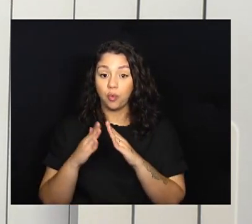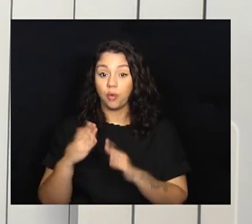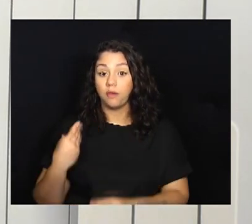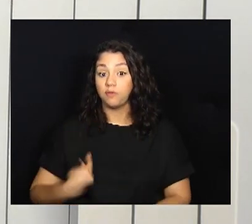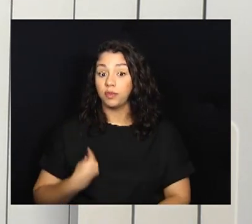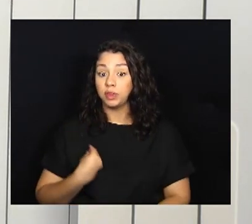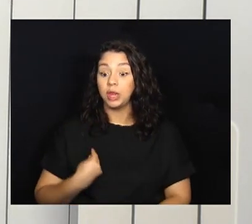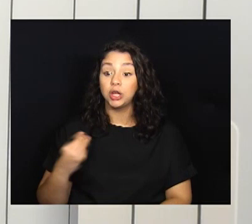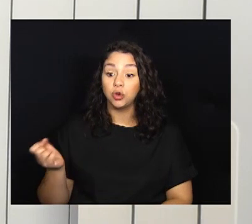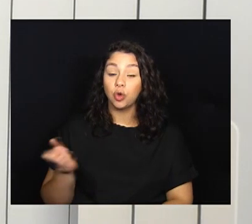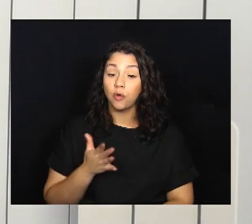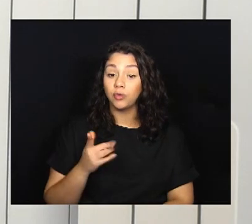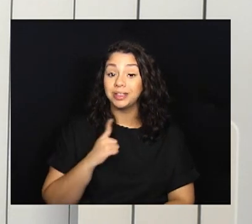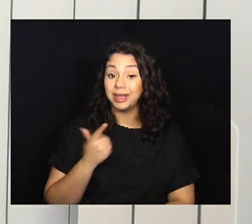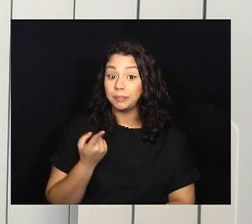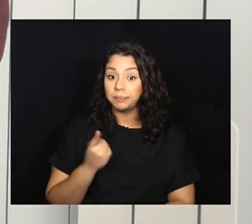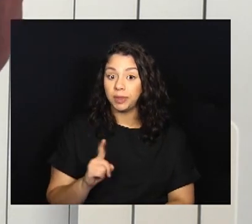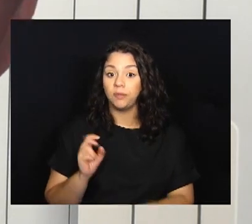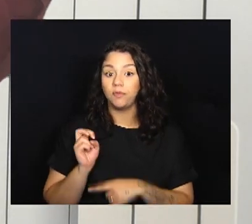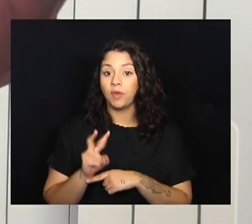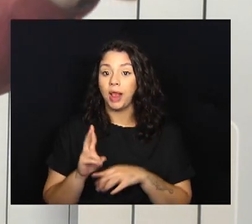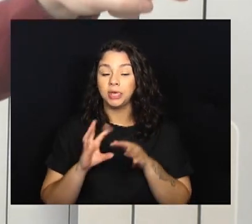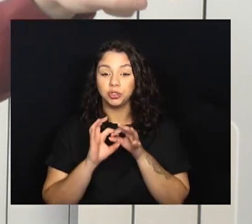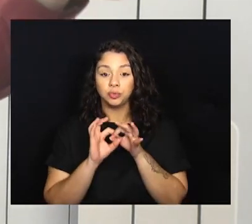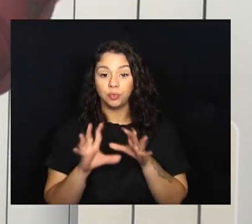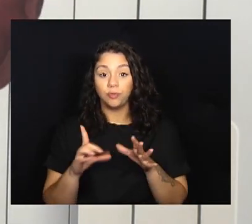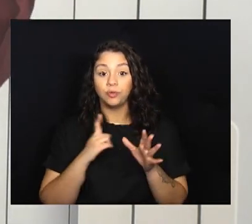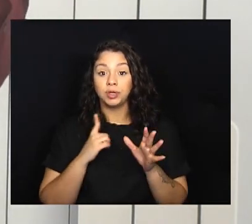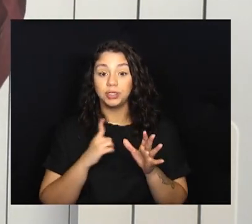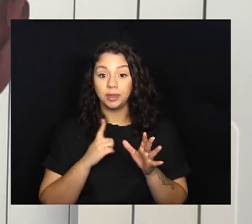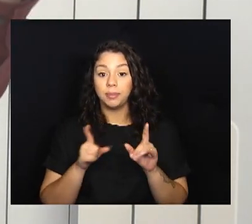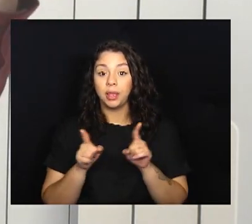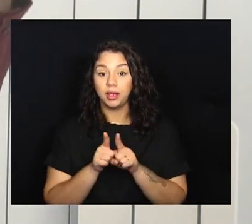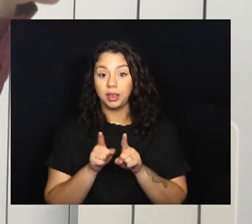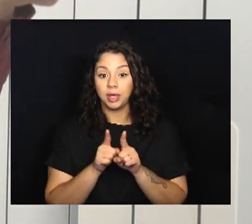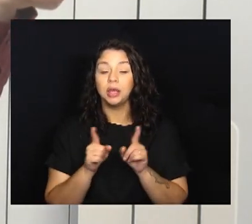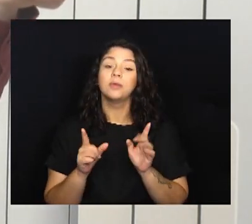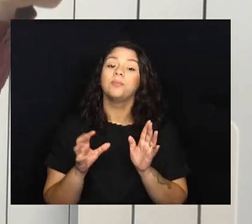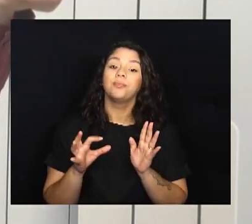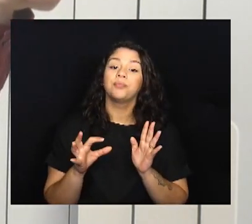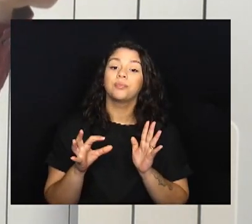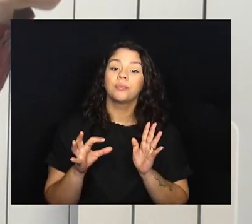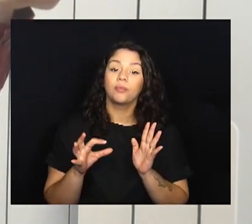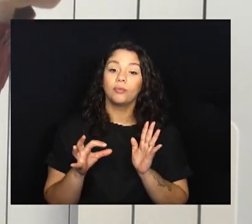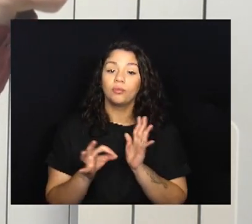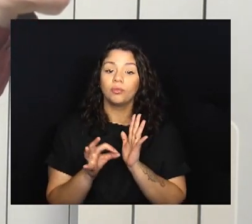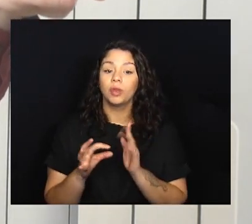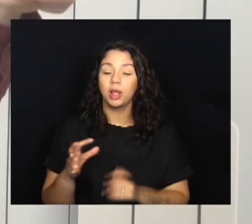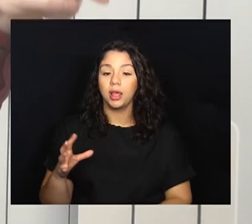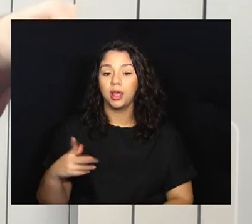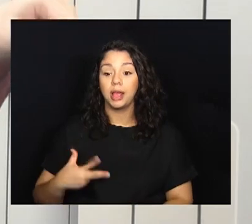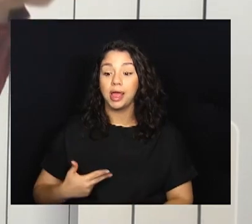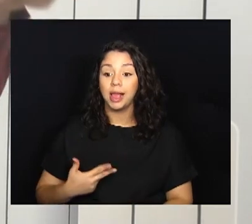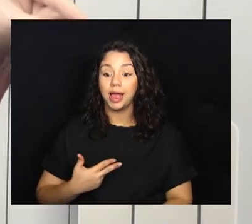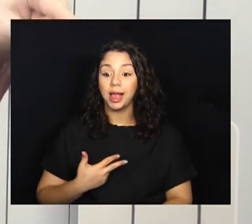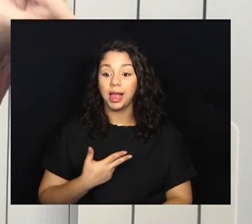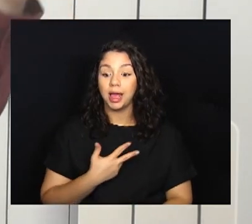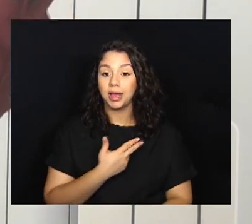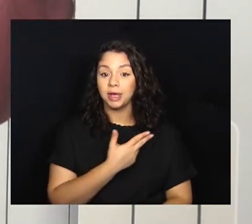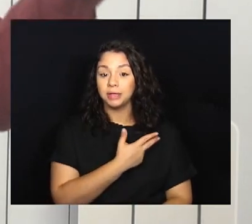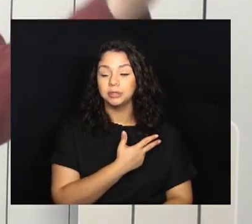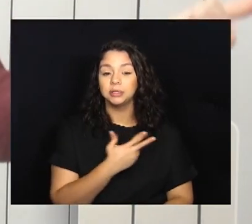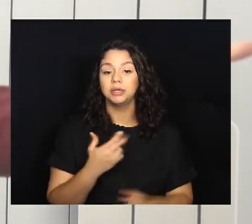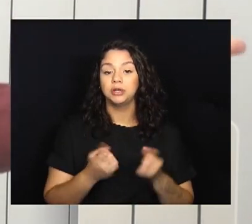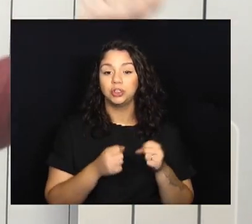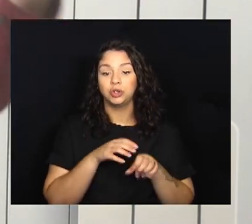Nova. 1.000 vagas disponíveis, castramóvel vai estar no bairro para a realização das cirurgias nos animais entre os